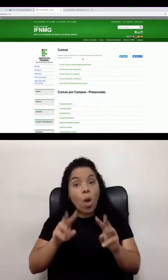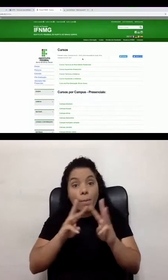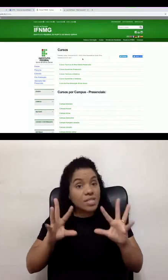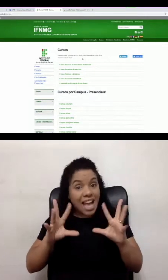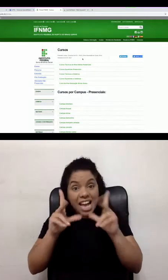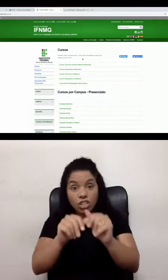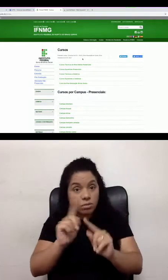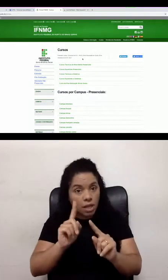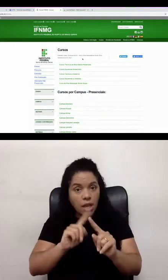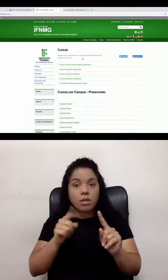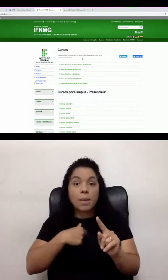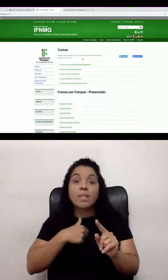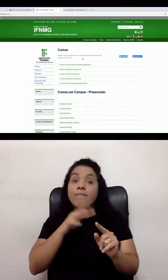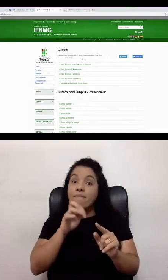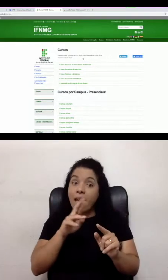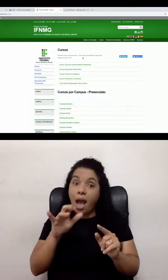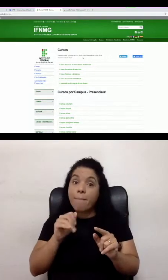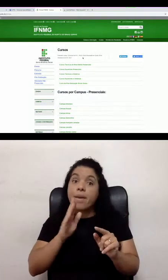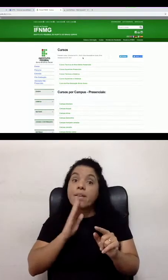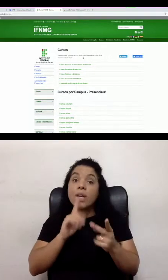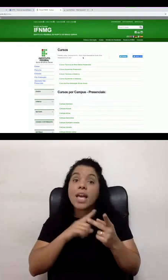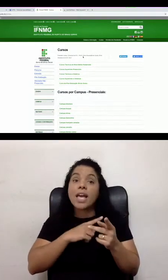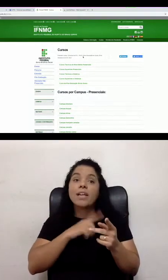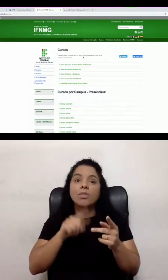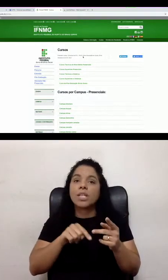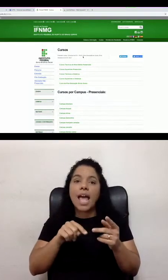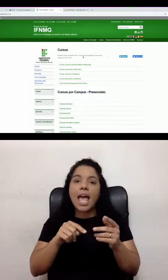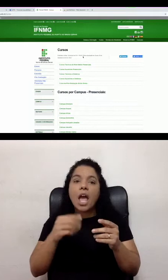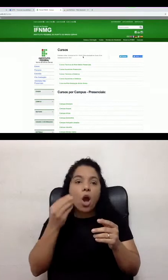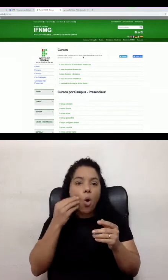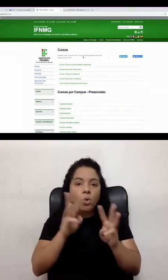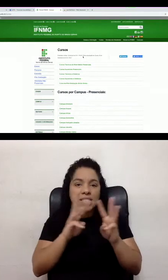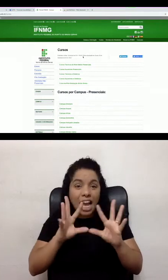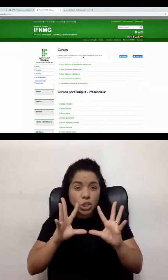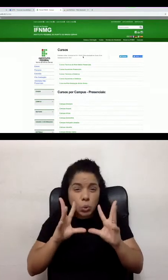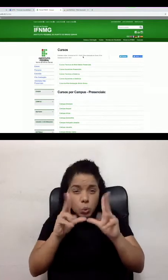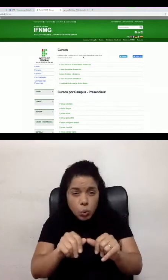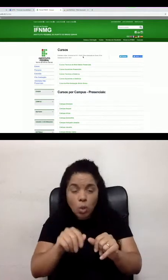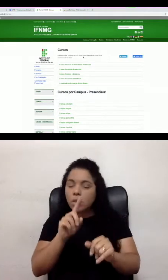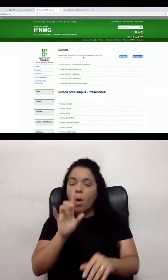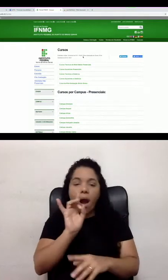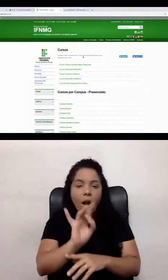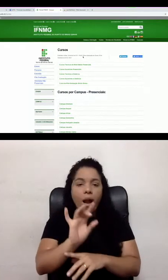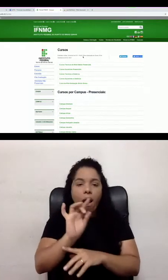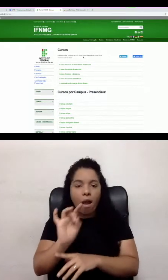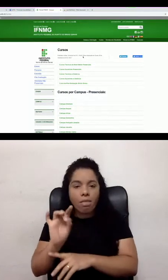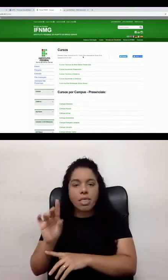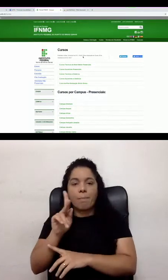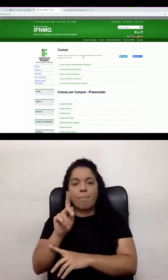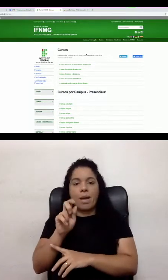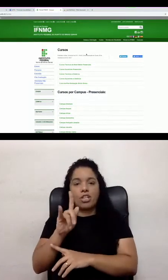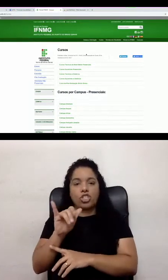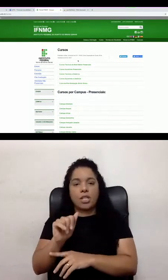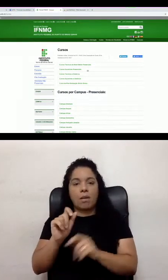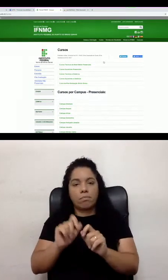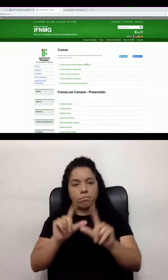nas ferramentas que eu conheço, tá? Ele não testa o site inteiro, ele testa página por página. Então,